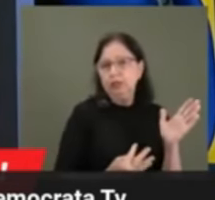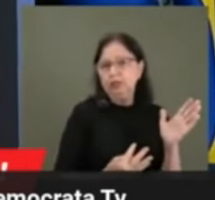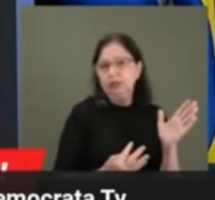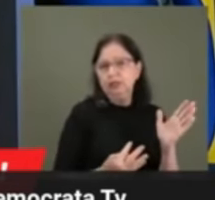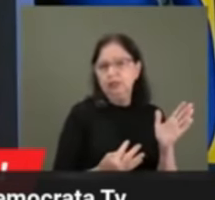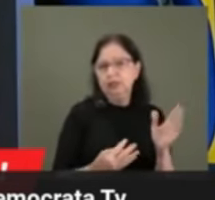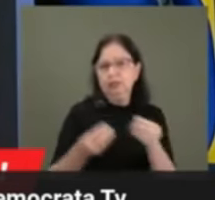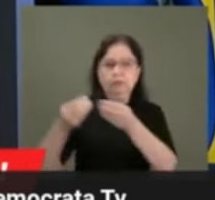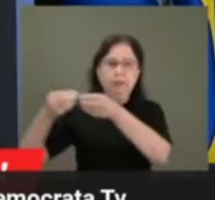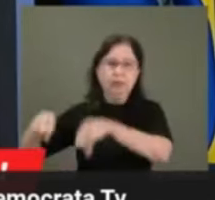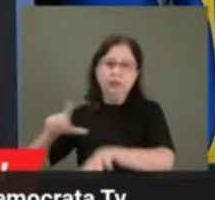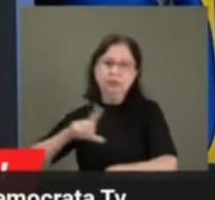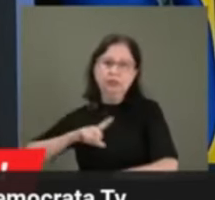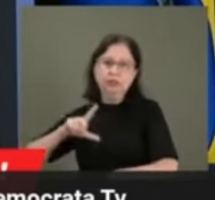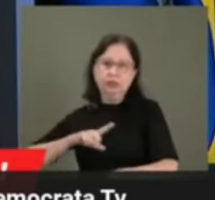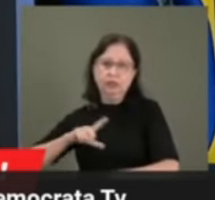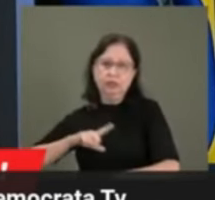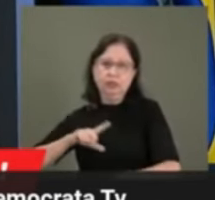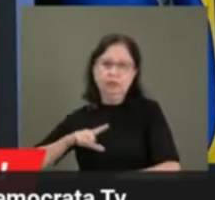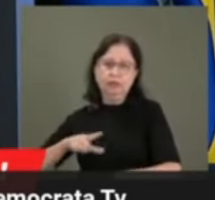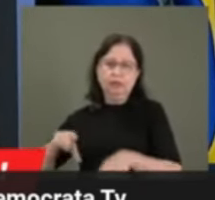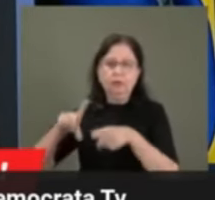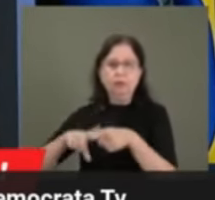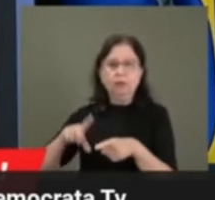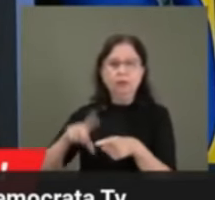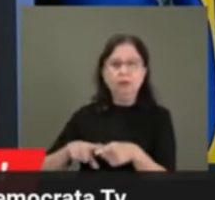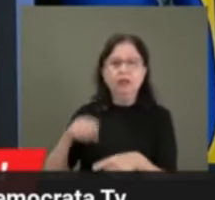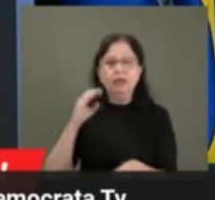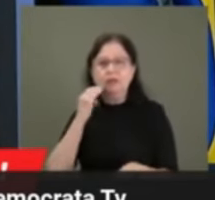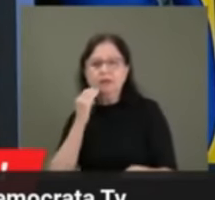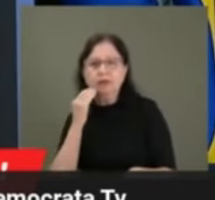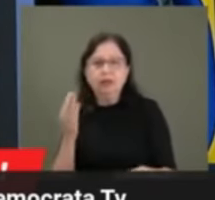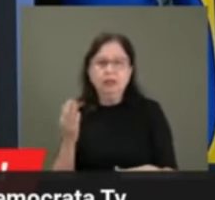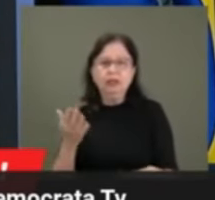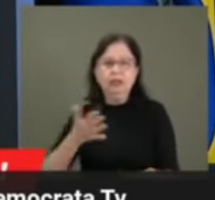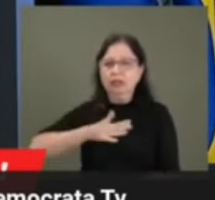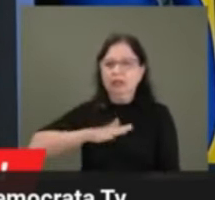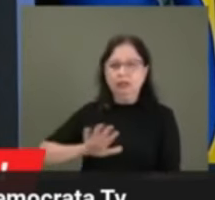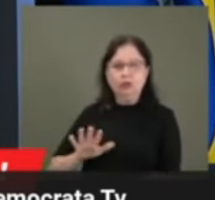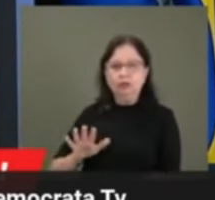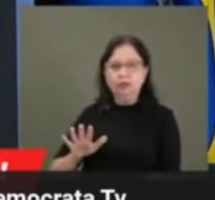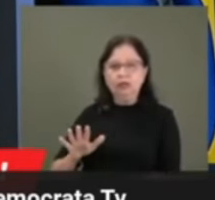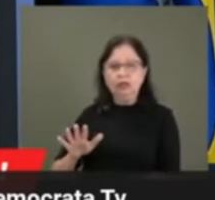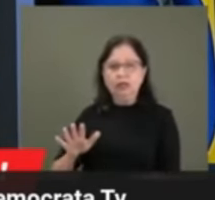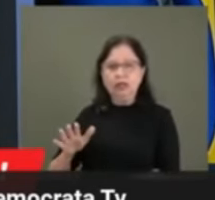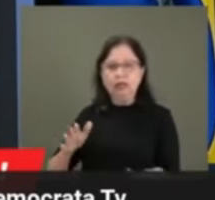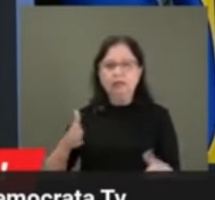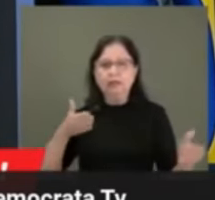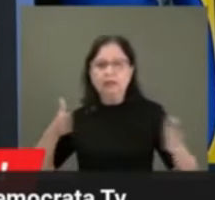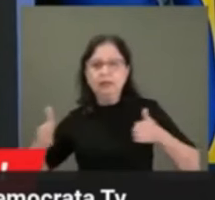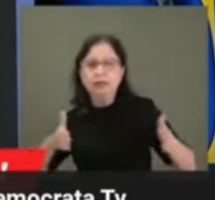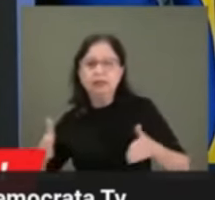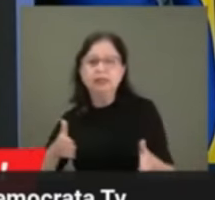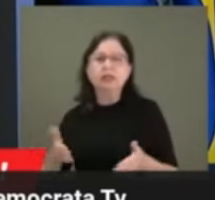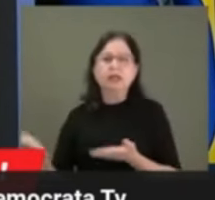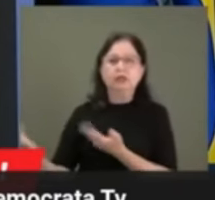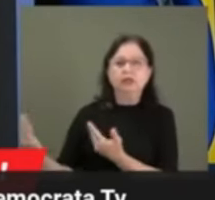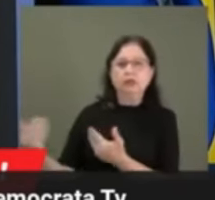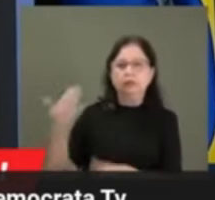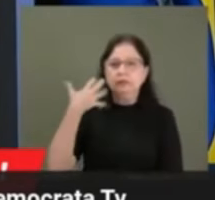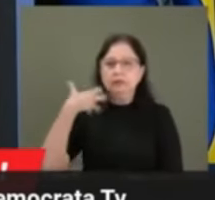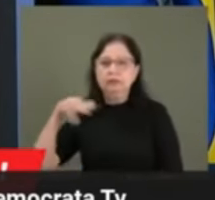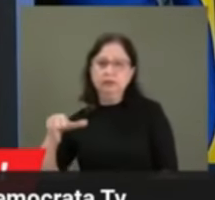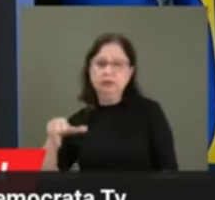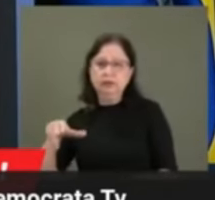gente que quer fugir de regulação de betes e facilitar o acesso de crianças e adolescentes a mecanismos que se não são apostas como eles